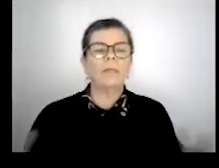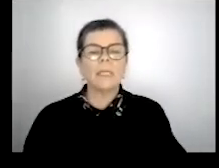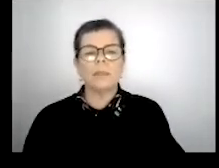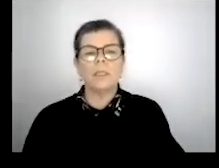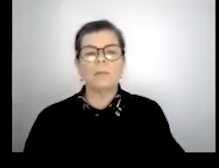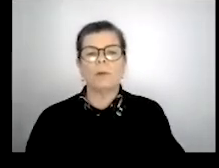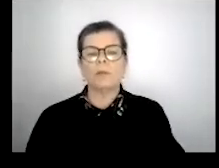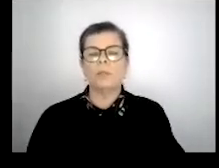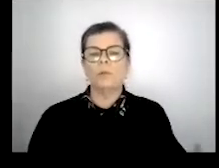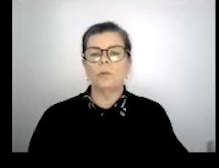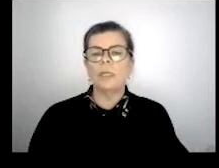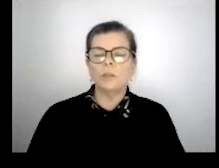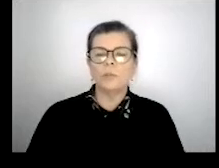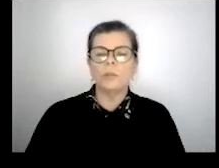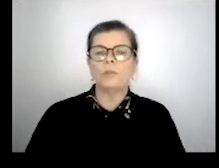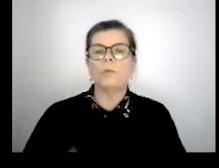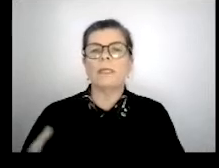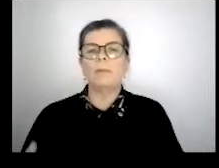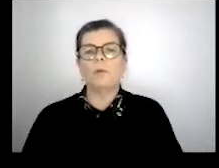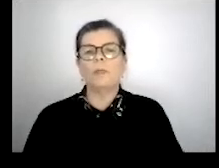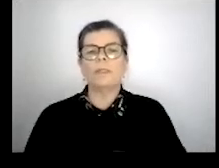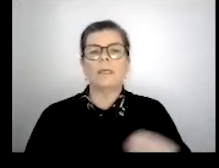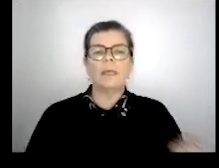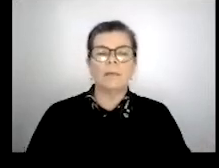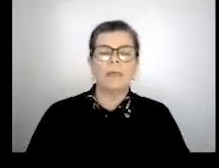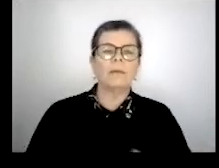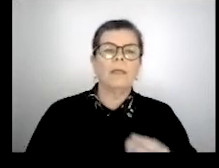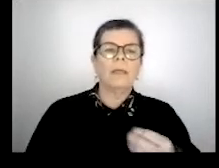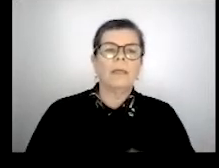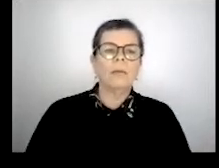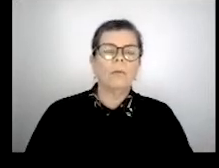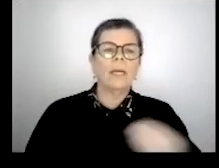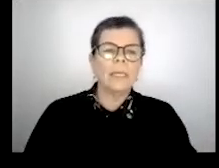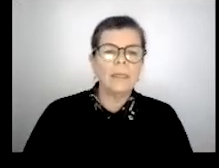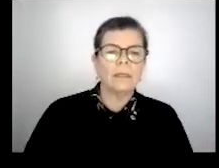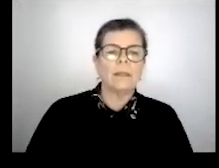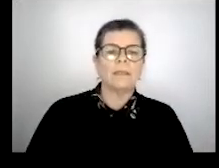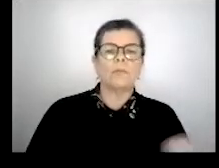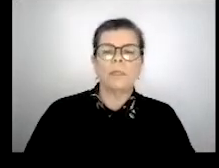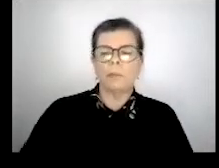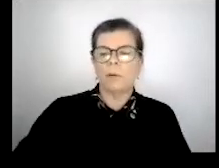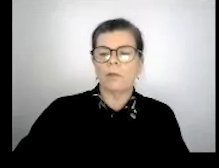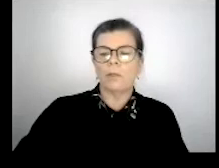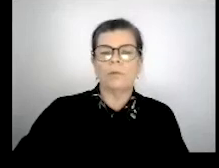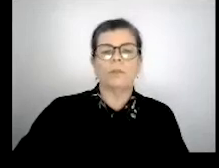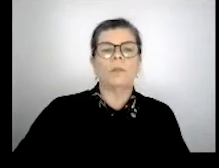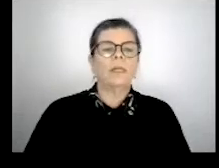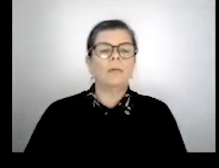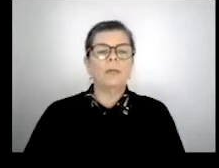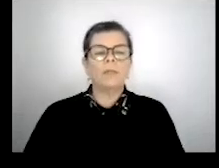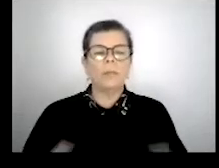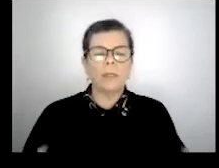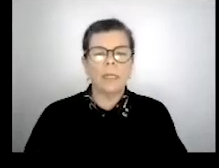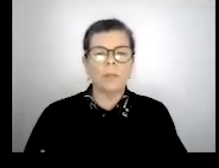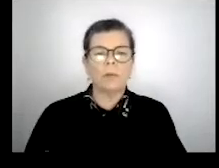Eu tenho 10 pacientes para bloco cirúrgico, que atitude se toma? Quem prioriza? Quem organiza essa subida para o bloco cirúrgico? Eu